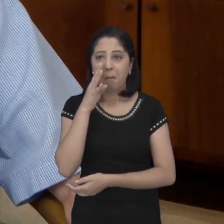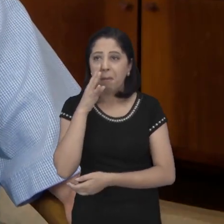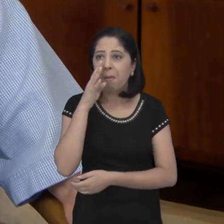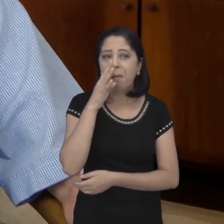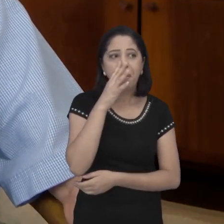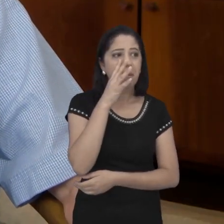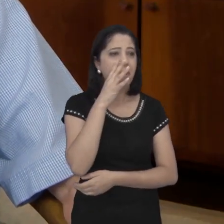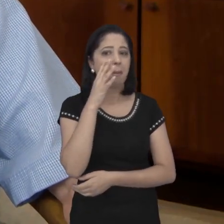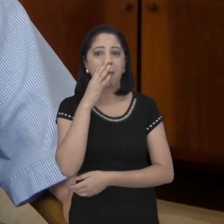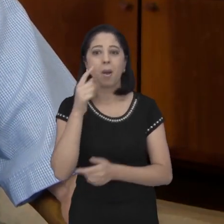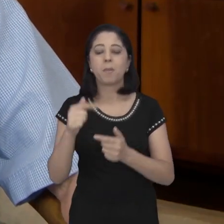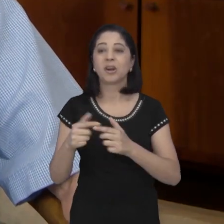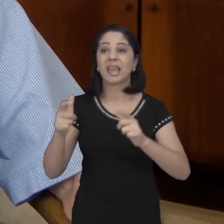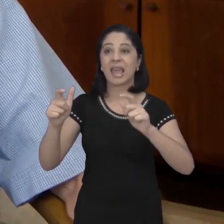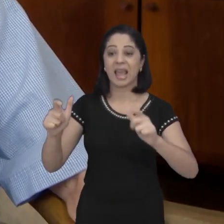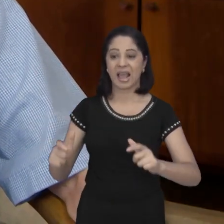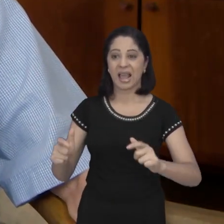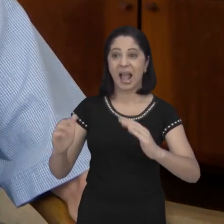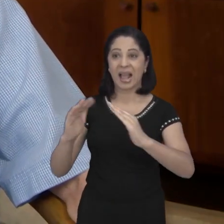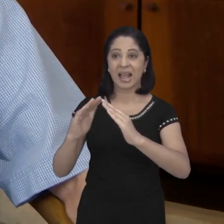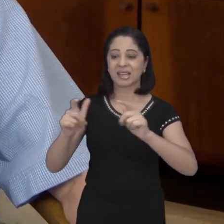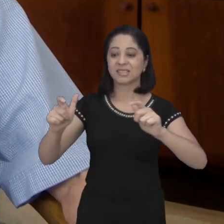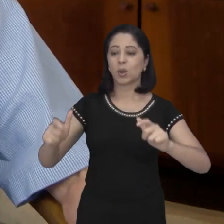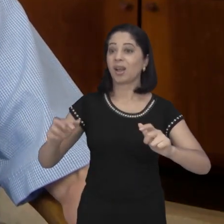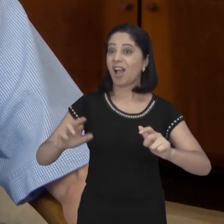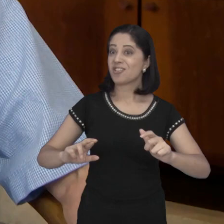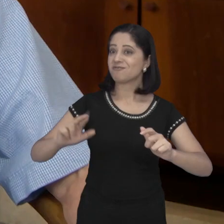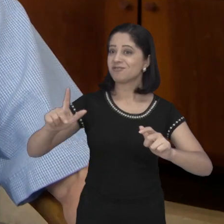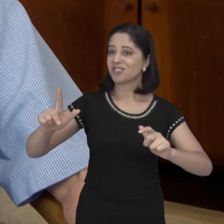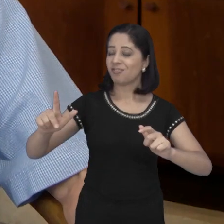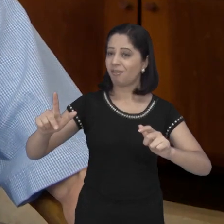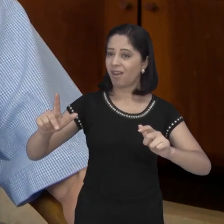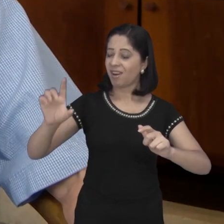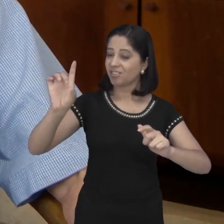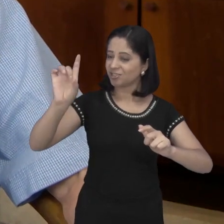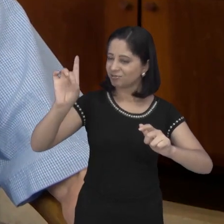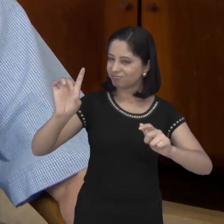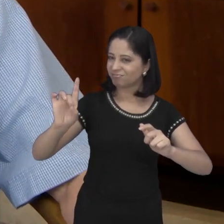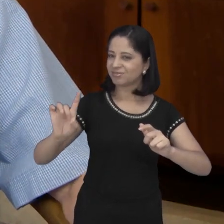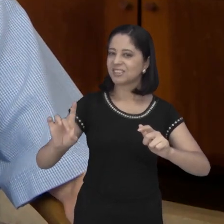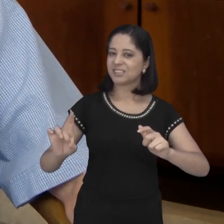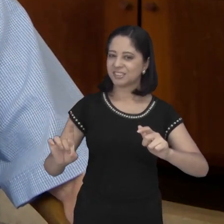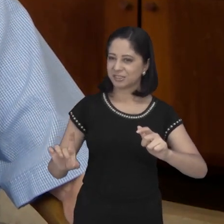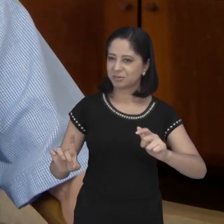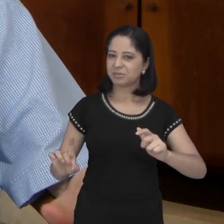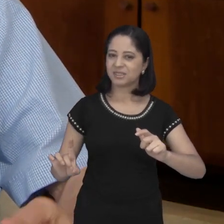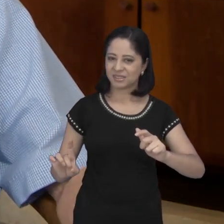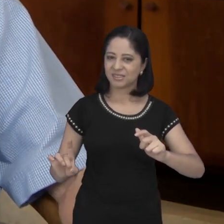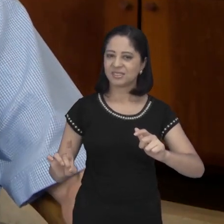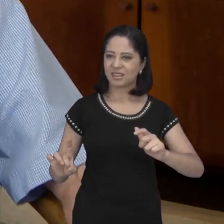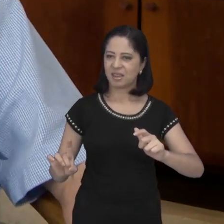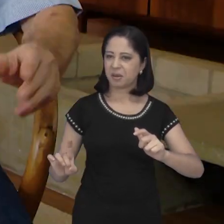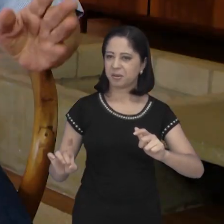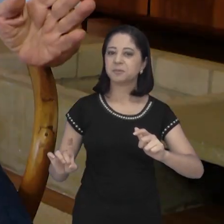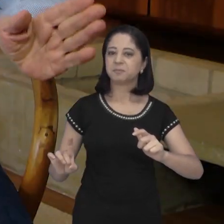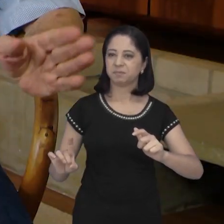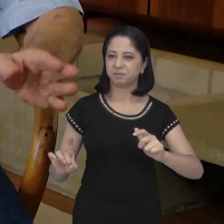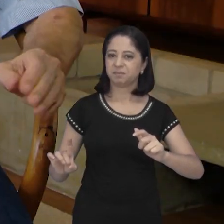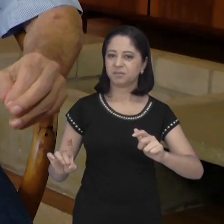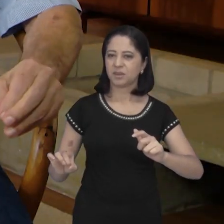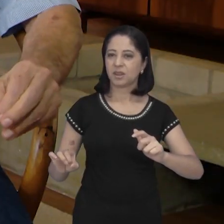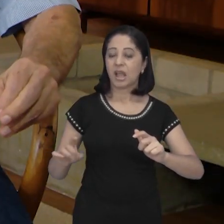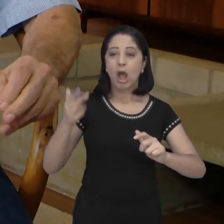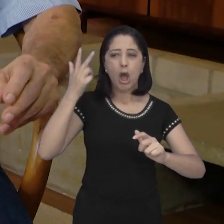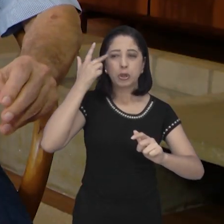desses monumentos, né? No fim, são monumentos que a gente está colecionando na cidade. Uma